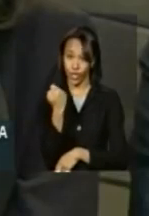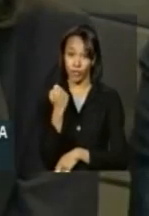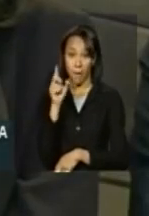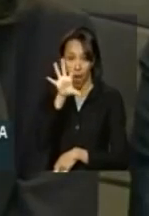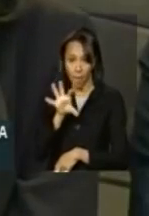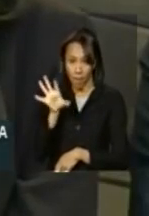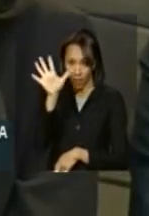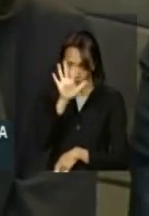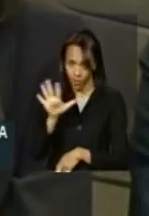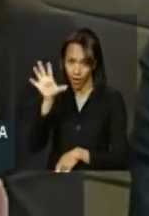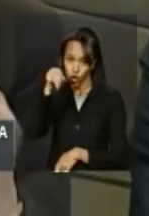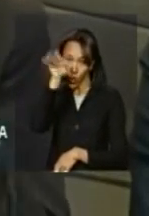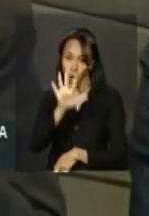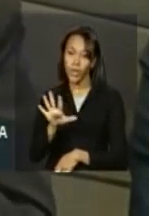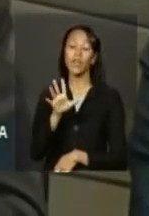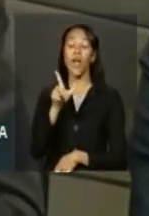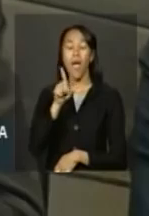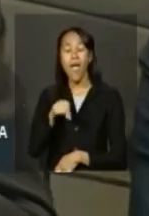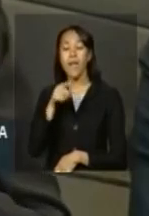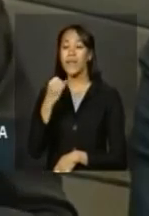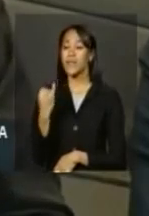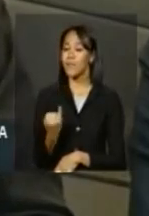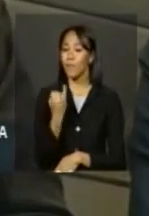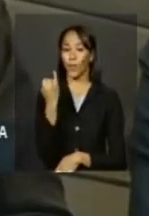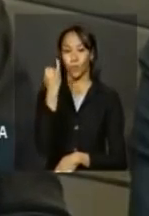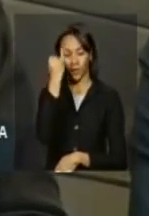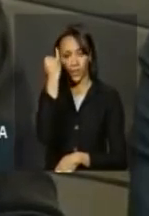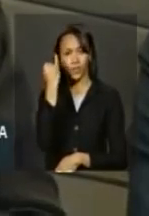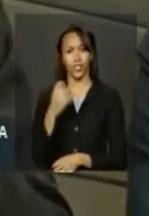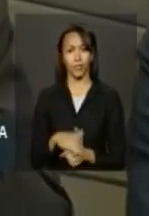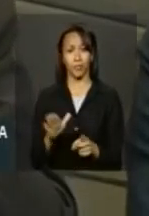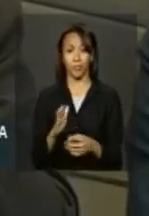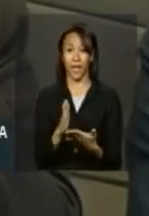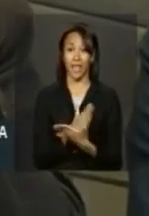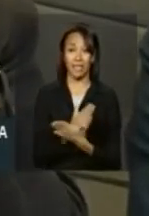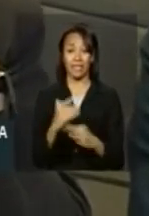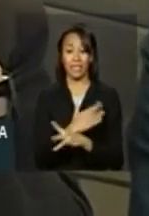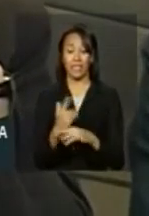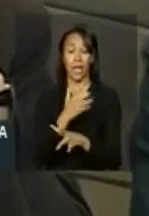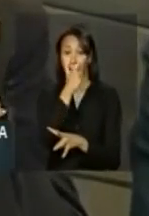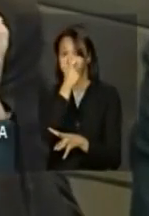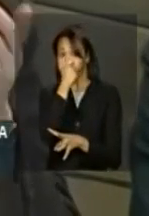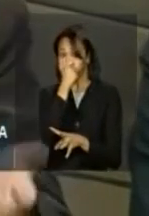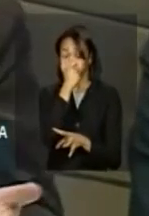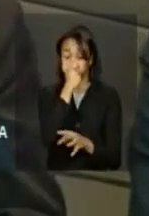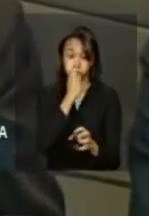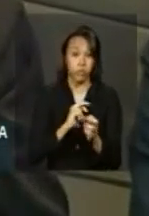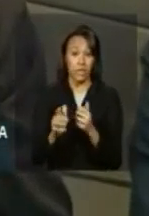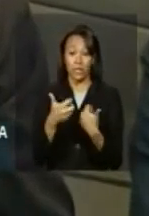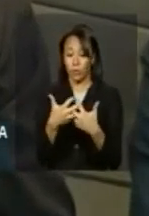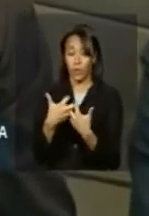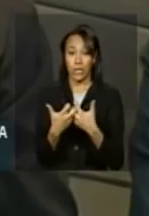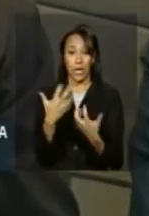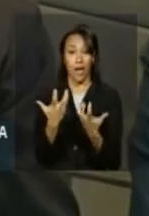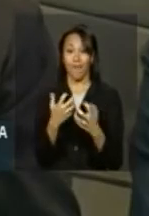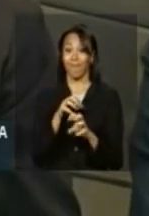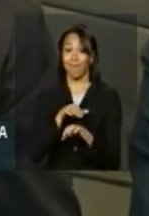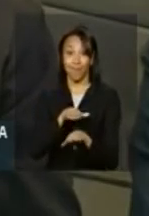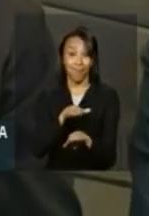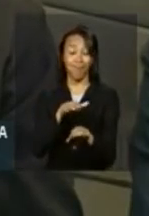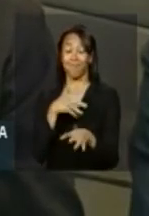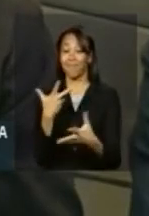são obras fundamentais para eliminar pontos de estrangulamentos, reduzir o custo de transporte e,